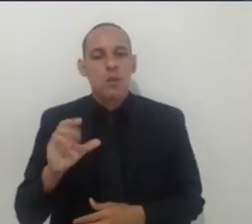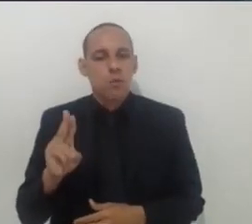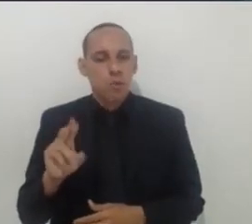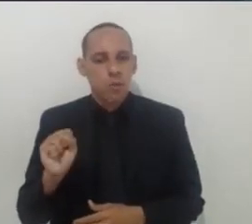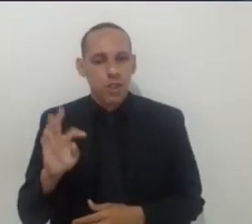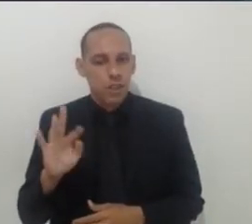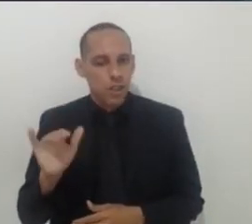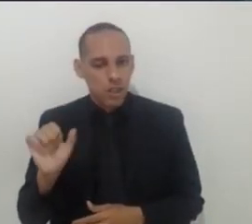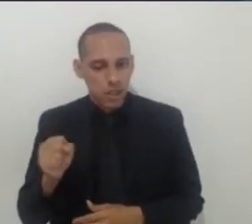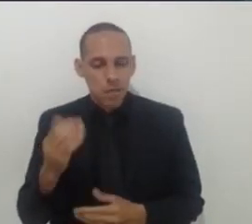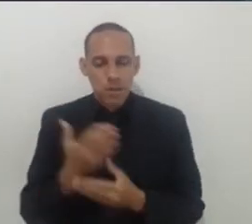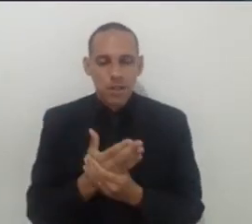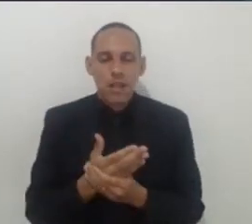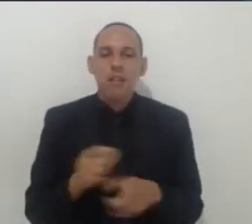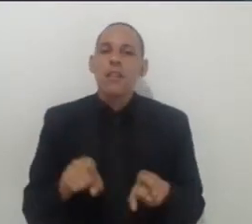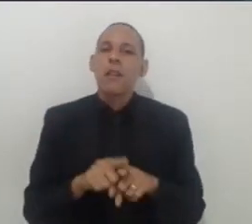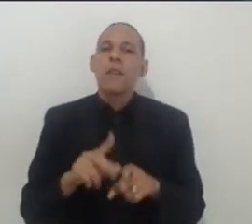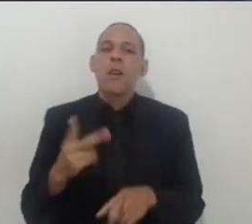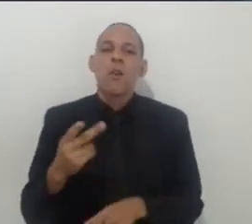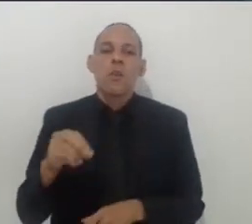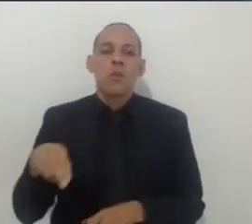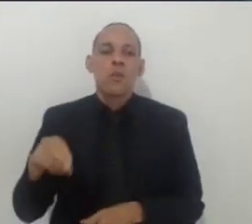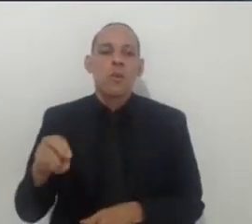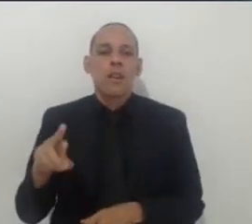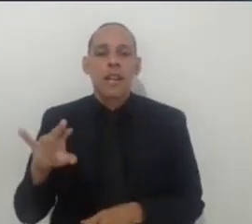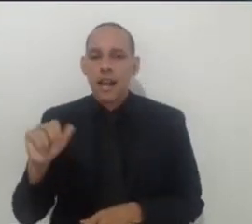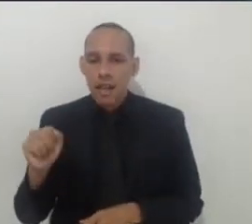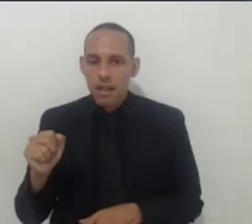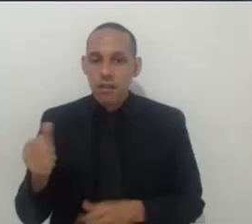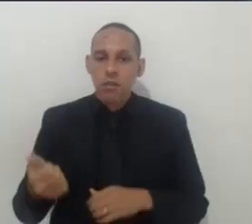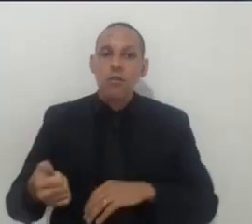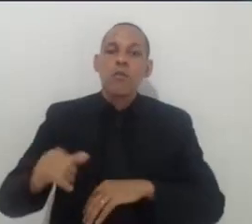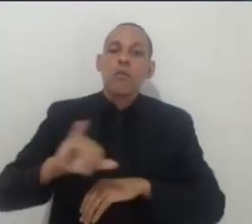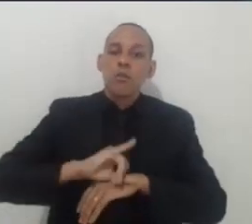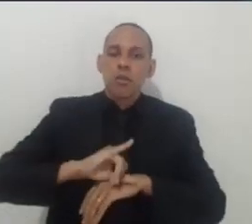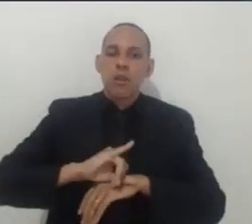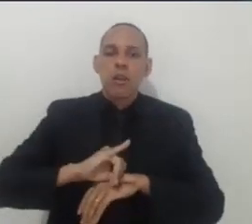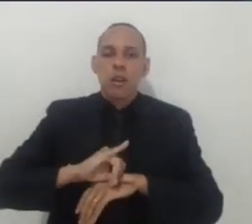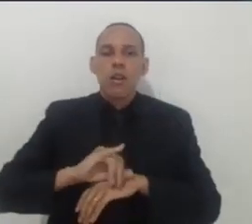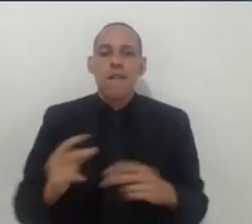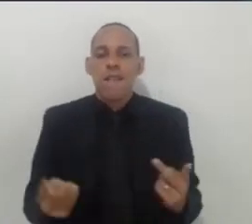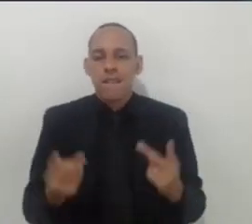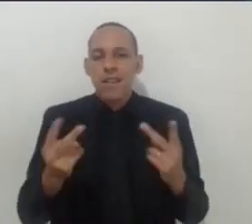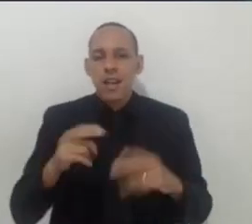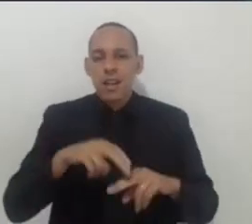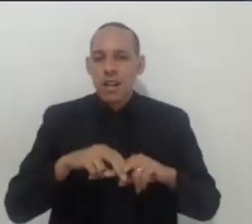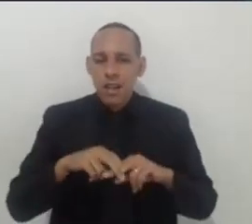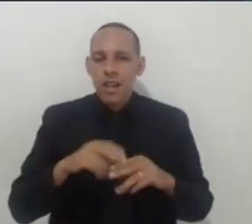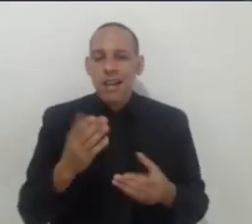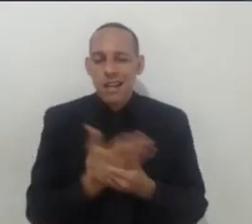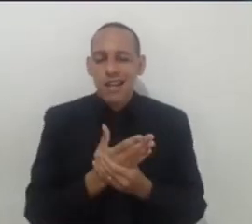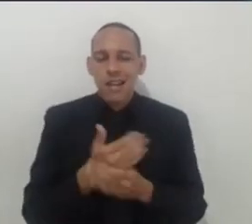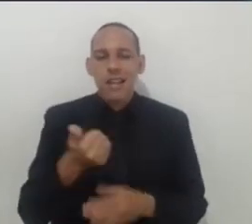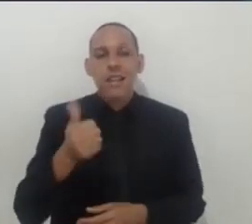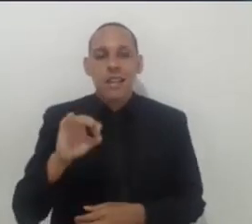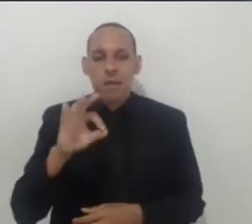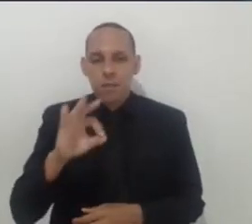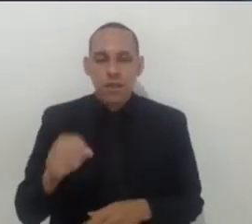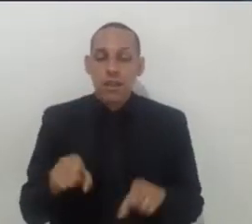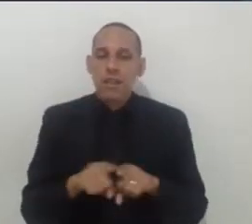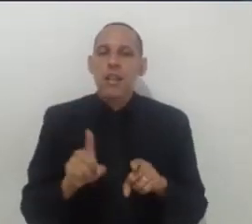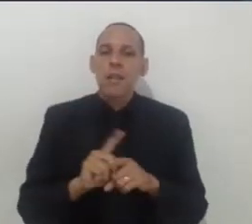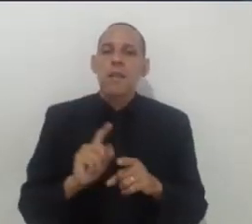calculados em 10% sobre o valor da causa atualizado, além de determinar a restituição do depósito